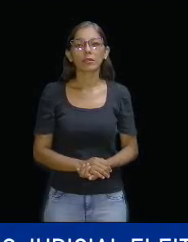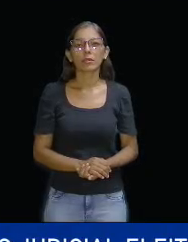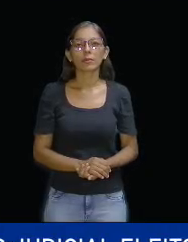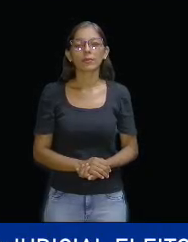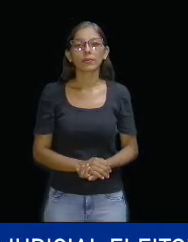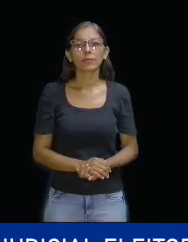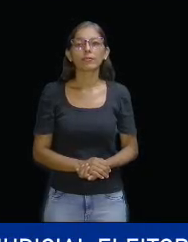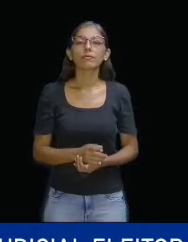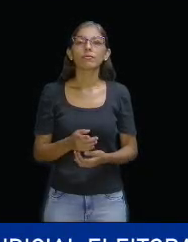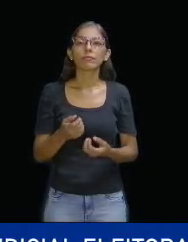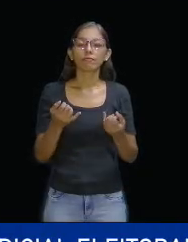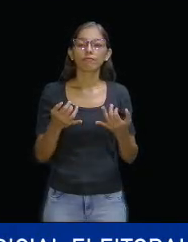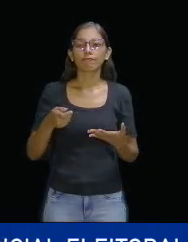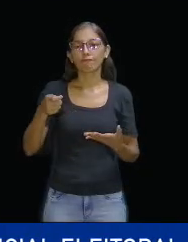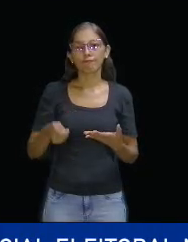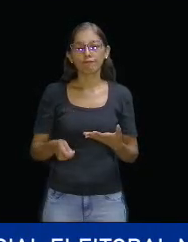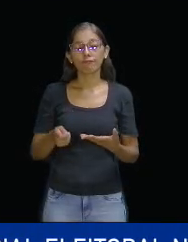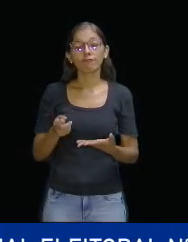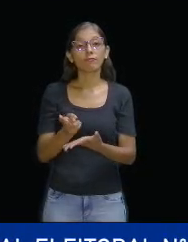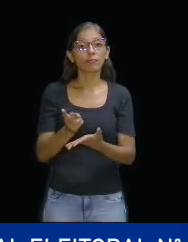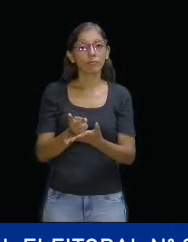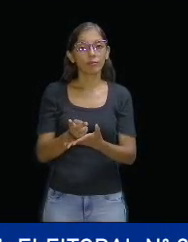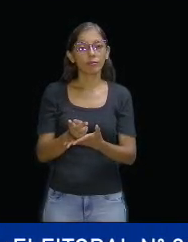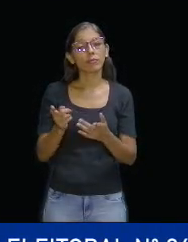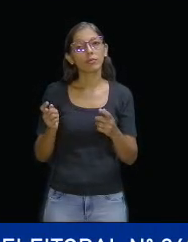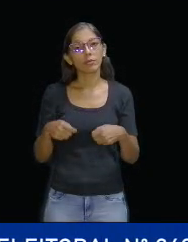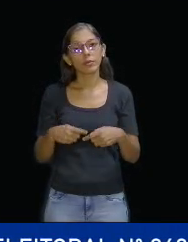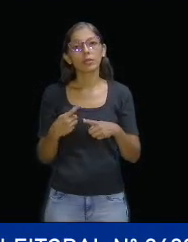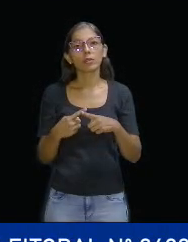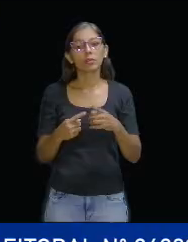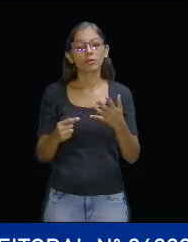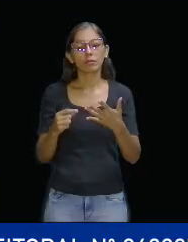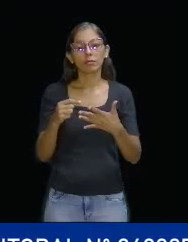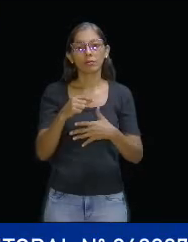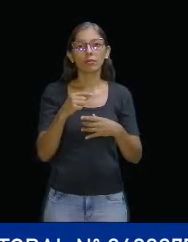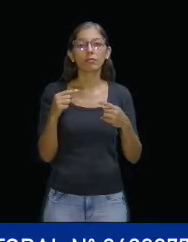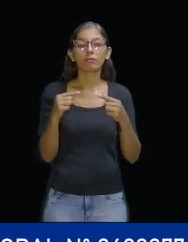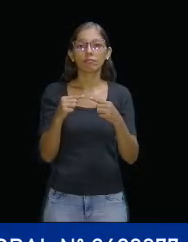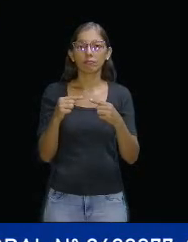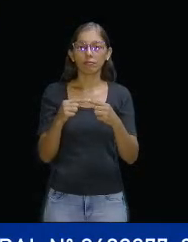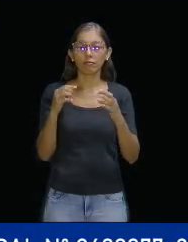rigidez da sentença, que deveria ser mantida pelos seus fundamentos.